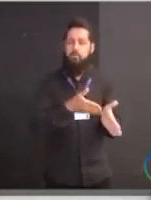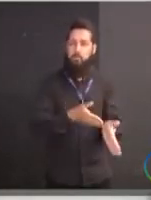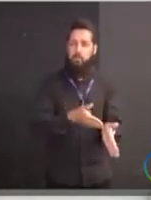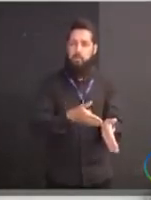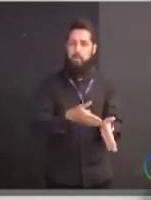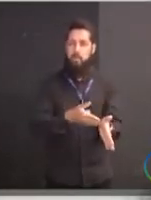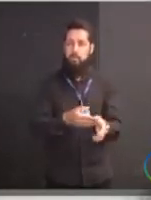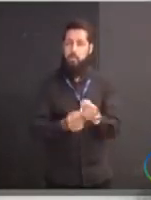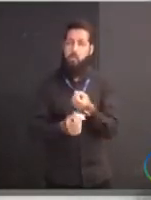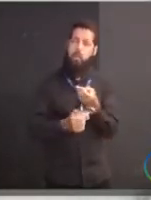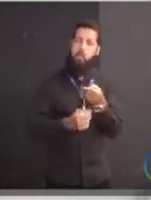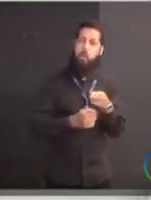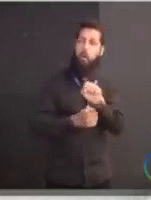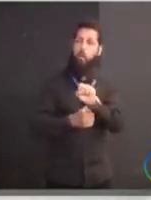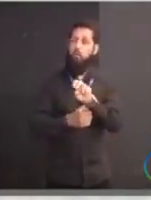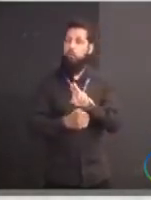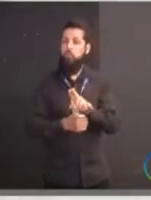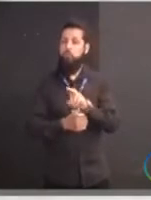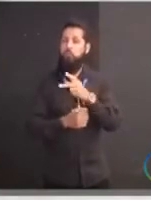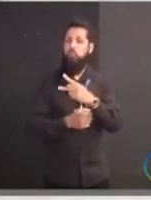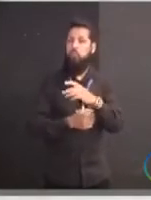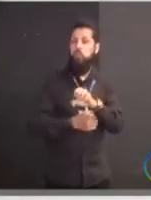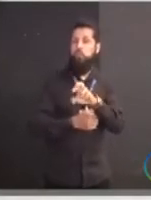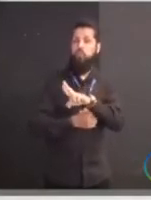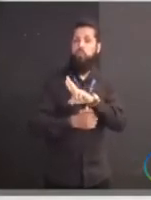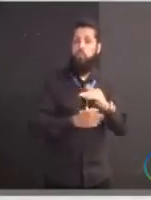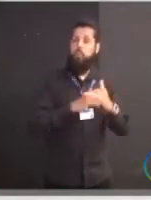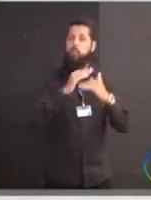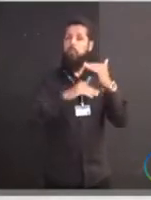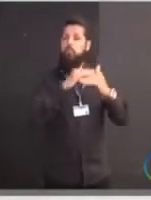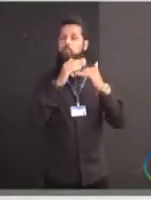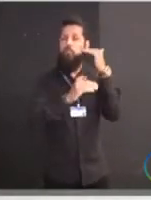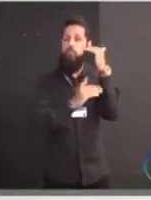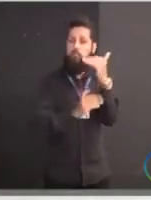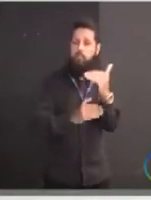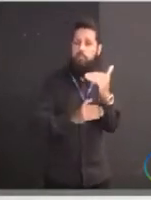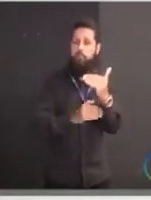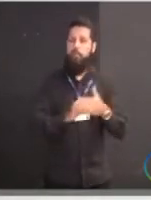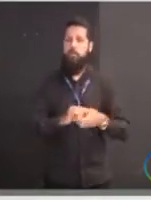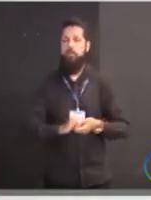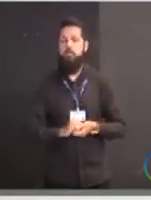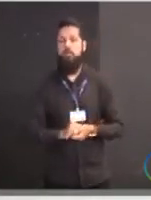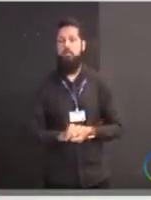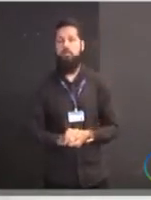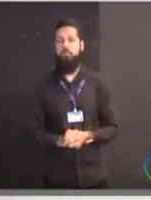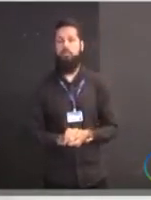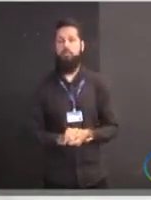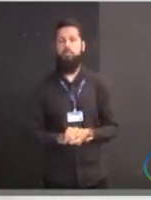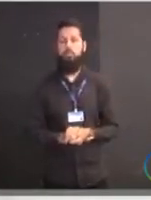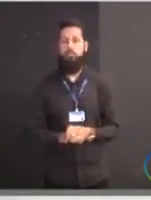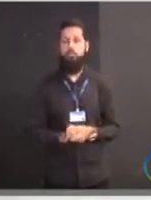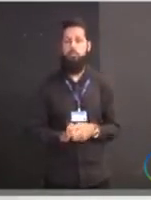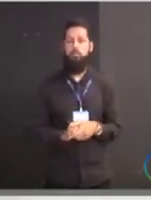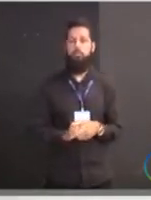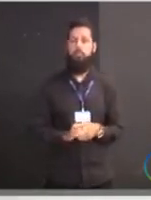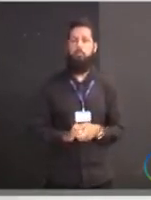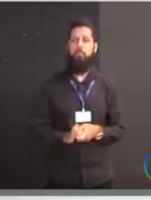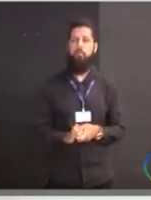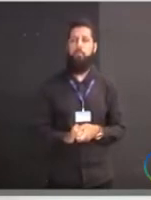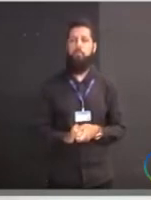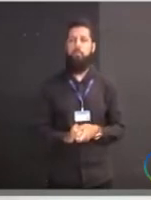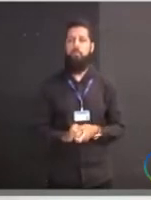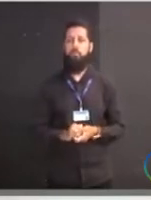superdesenvolvimento cerebral, pessoas que estariam se preparando para uma nova era, um novo século que se aproxima.